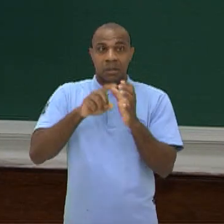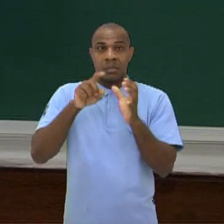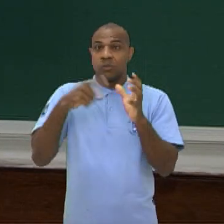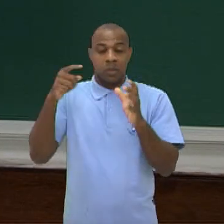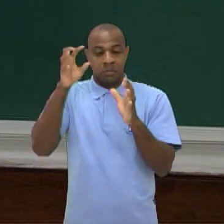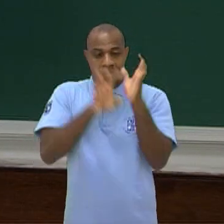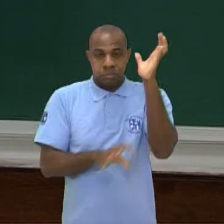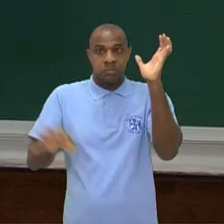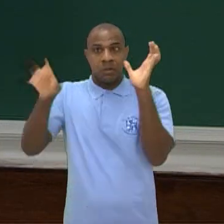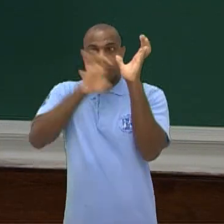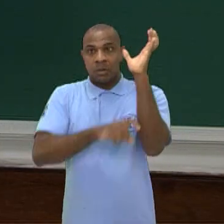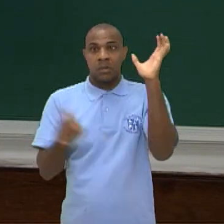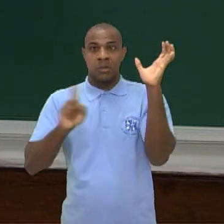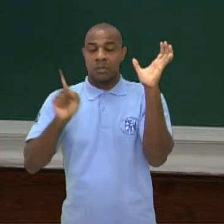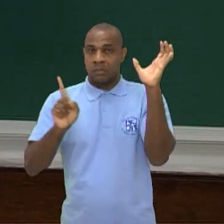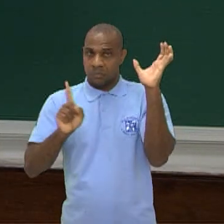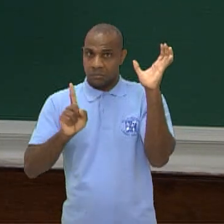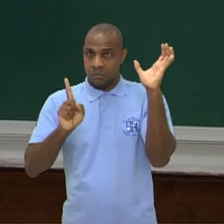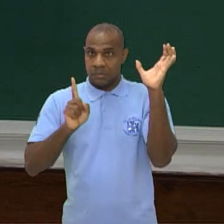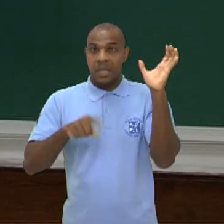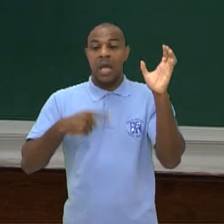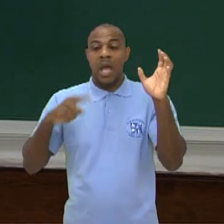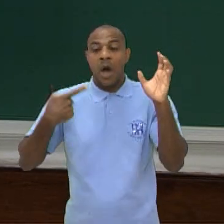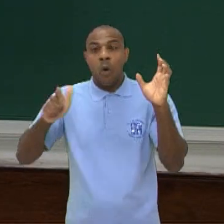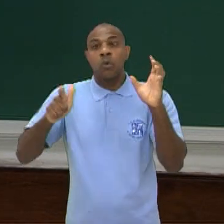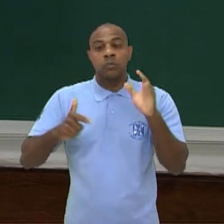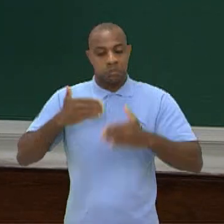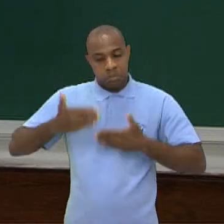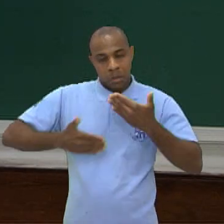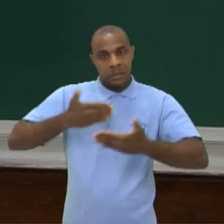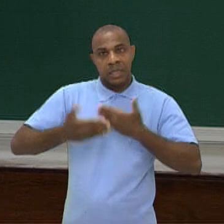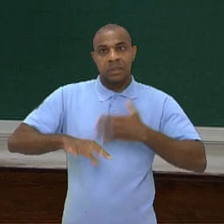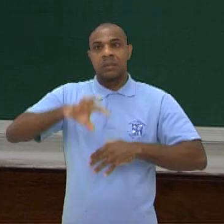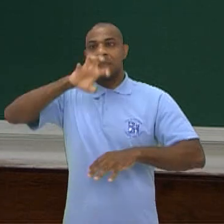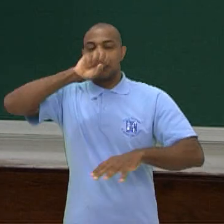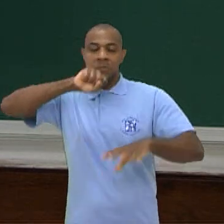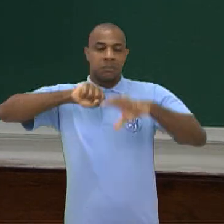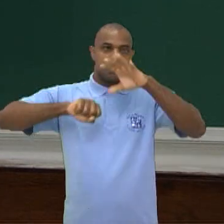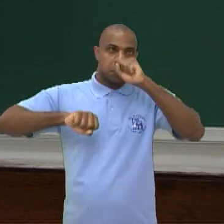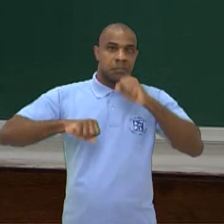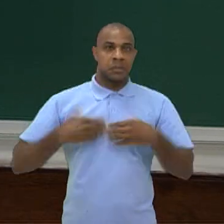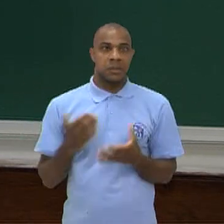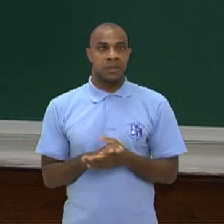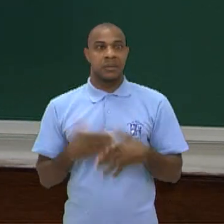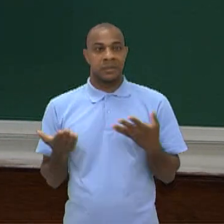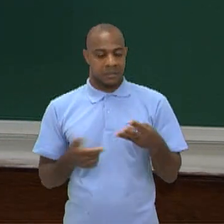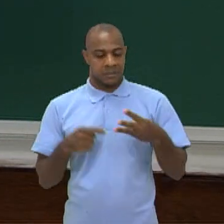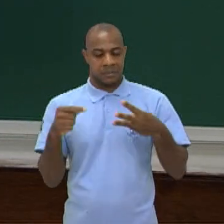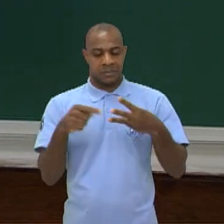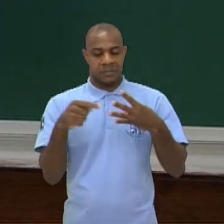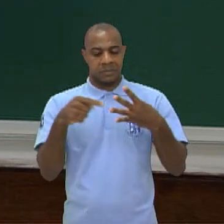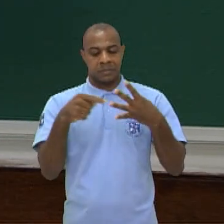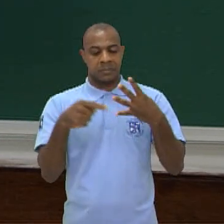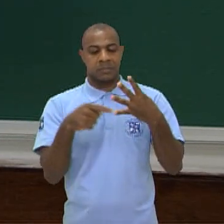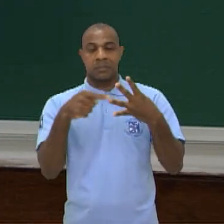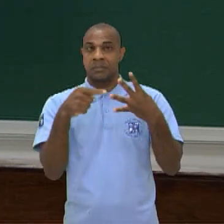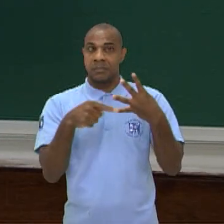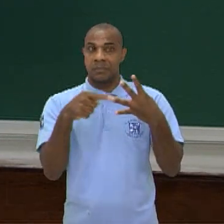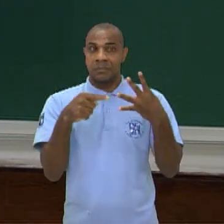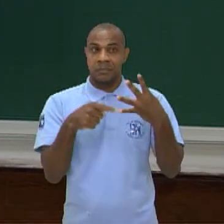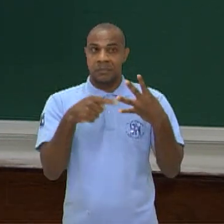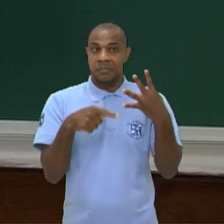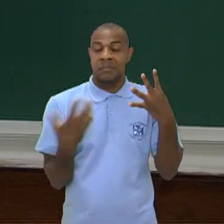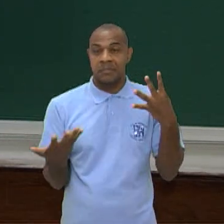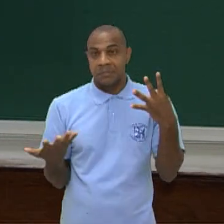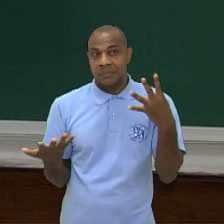outro processo, a respiração celular, lá das mitocôndrias, tá? Então ficou aqui fase fotoquímica ou ainda o ciclo